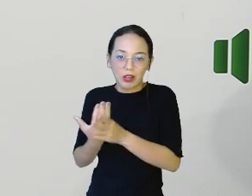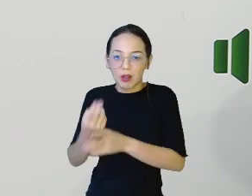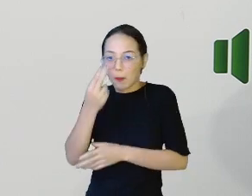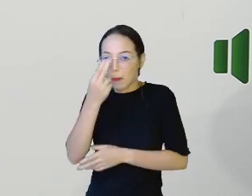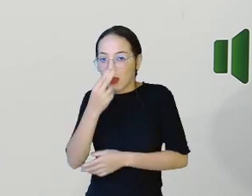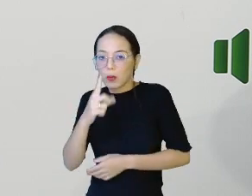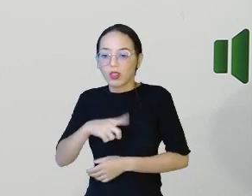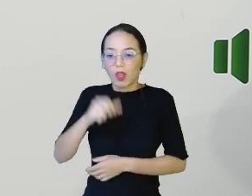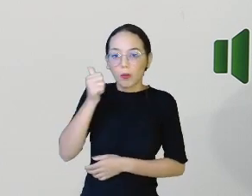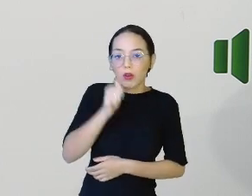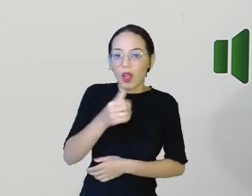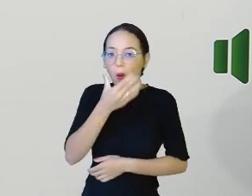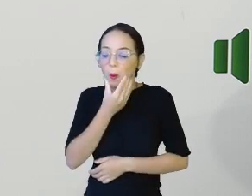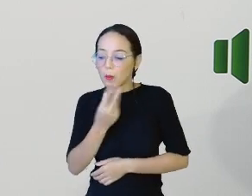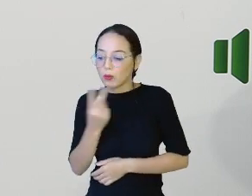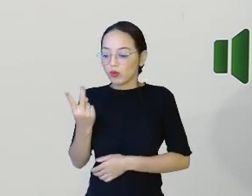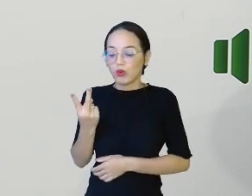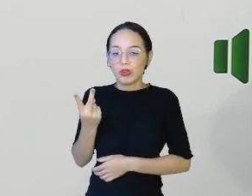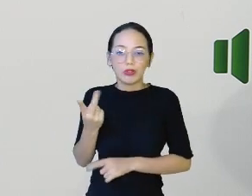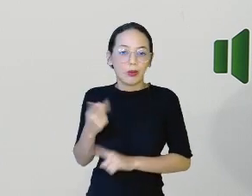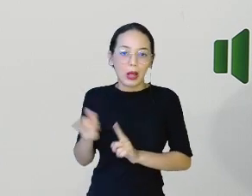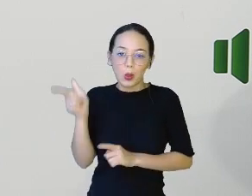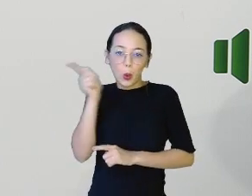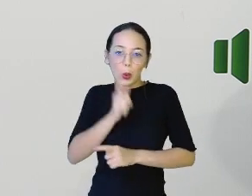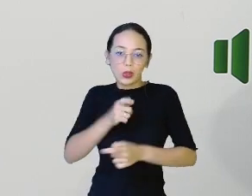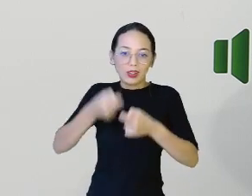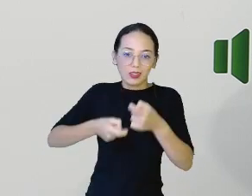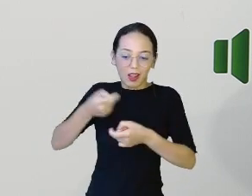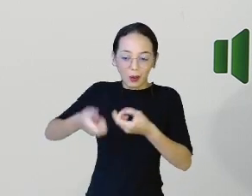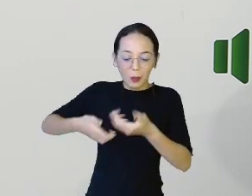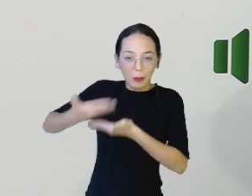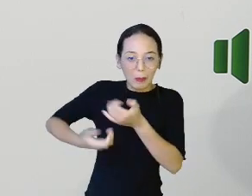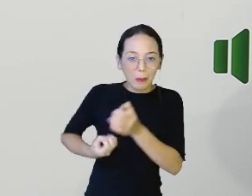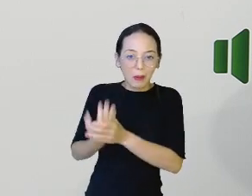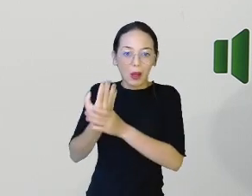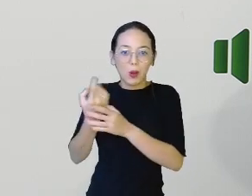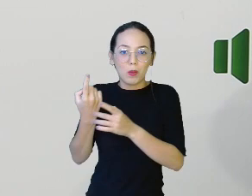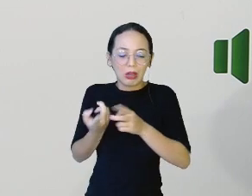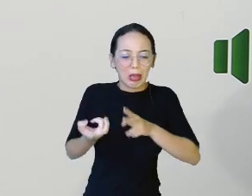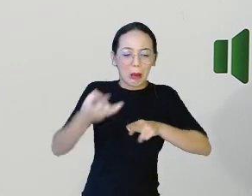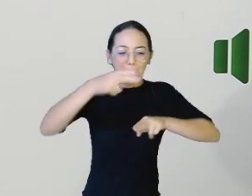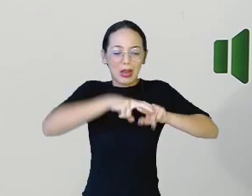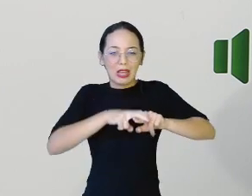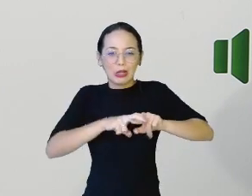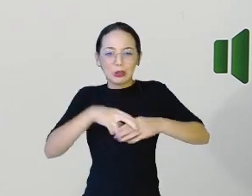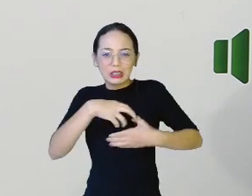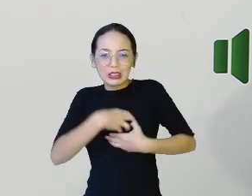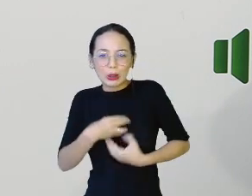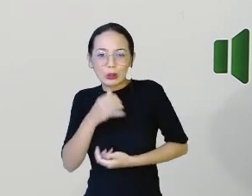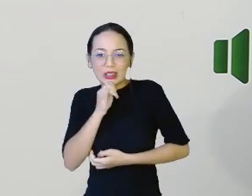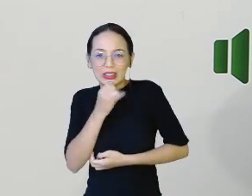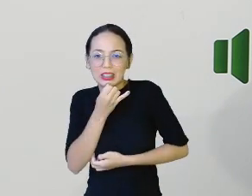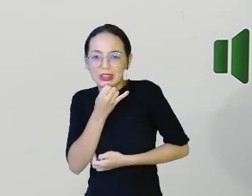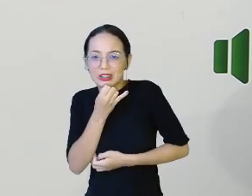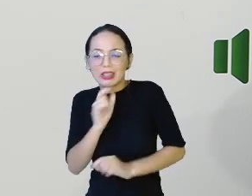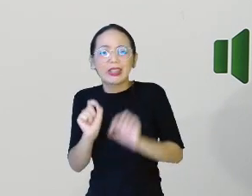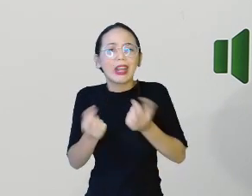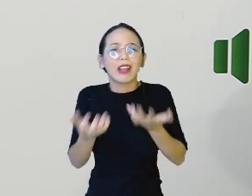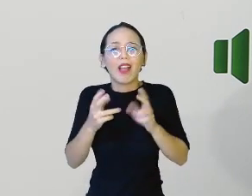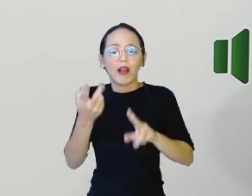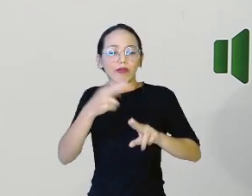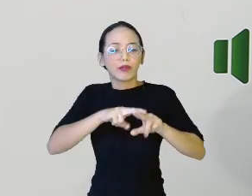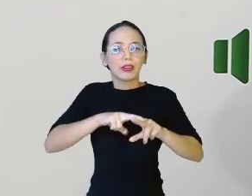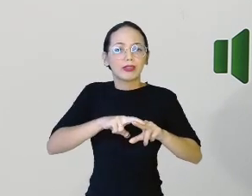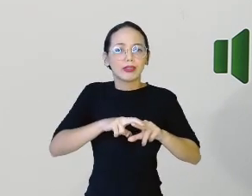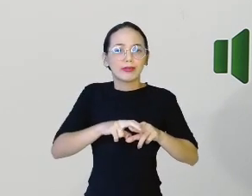tenha o macho e a fêmea, eles não conseguem se reproduzir porque eles estão presos, eles estão tristes, porque quem quer ficar preso?